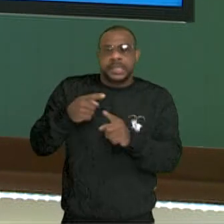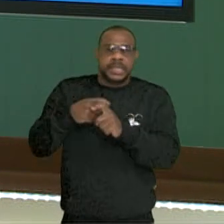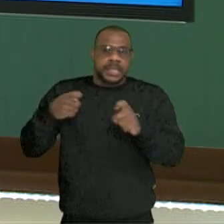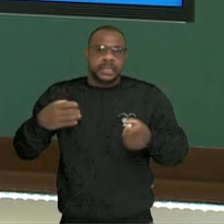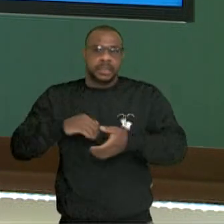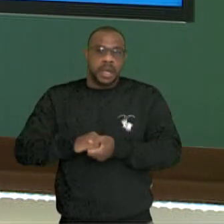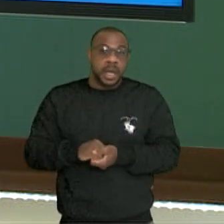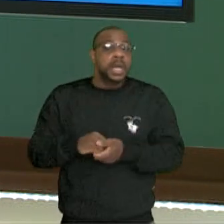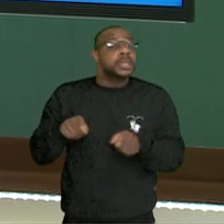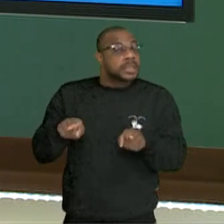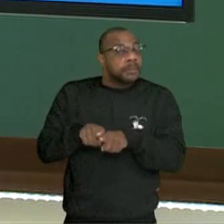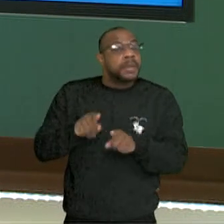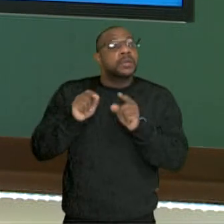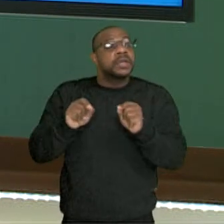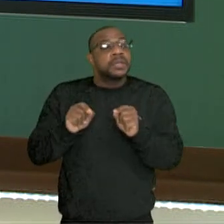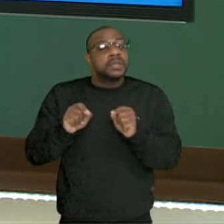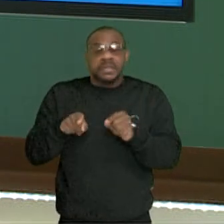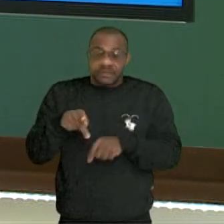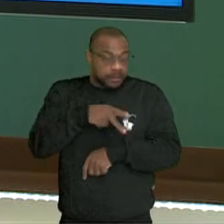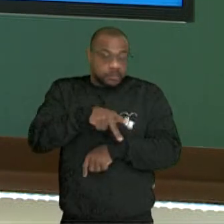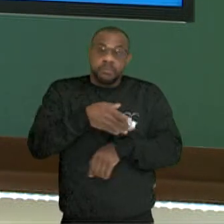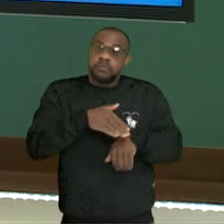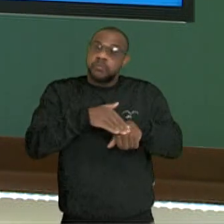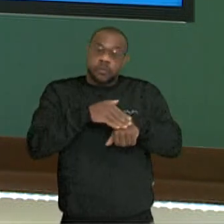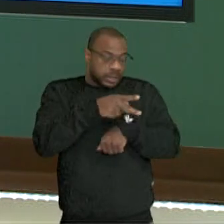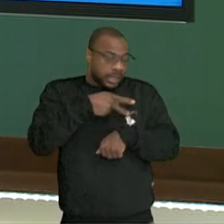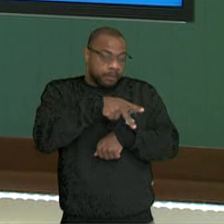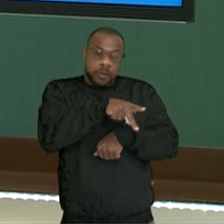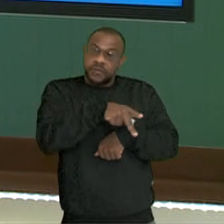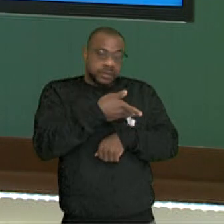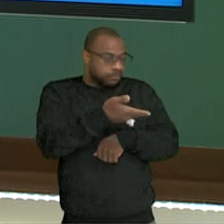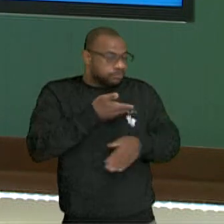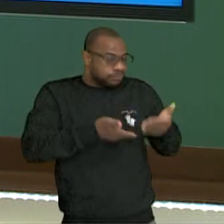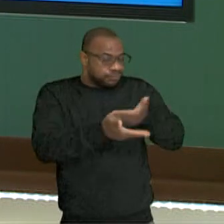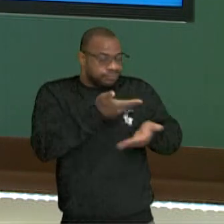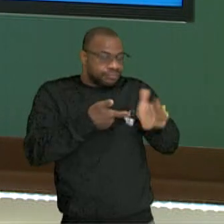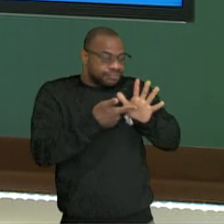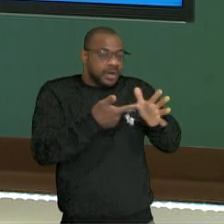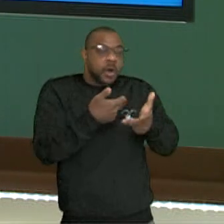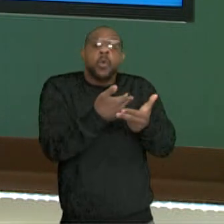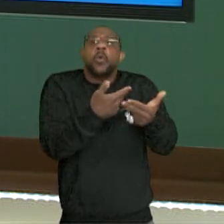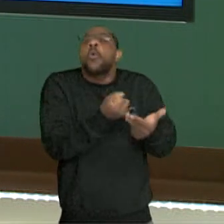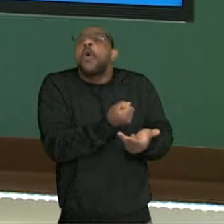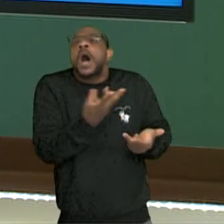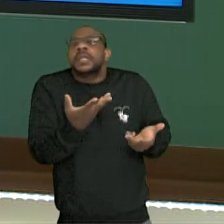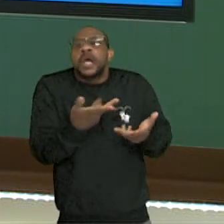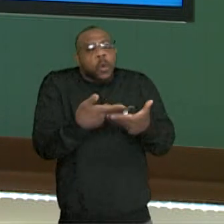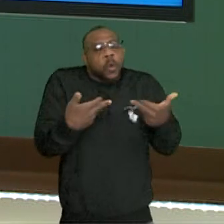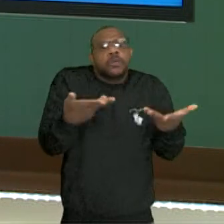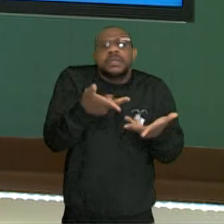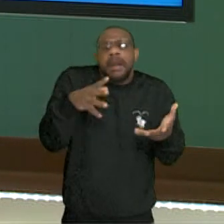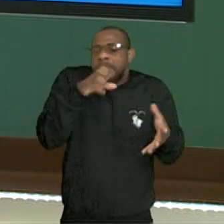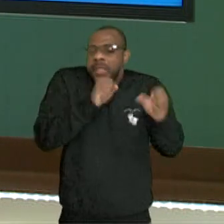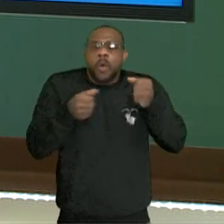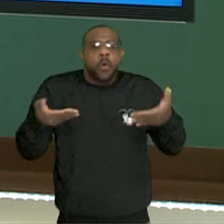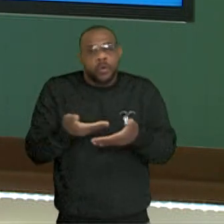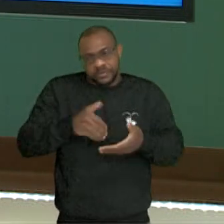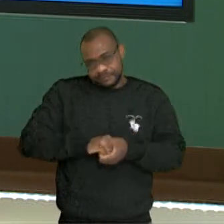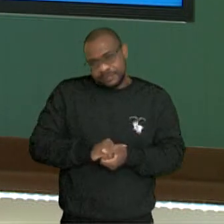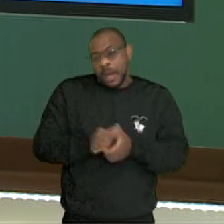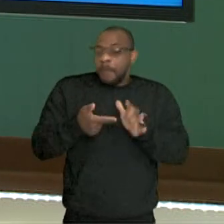disso, você também vai falar para o seu professor e para sua professora de ciências quanta coisa você aprendeu. Mostra o seu